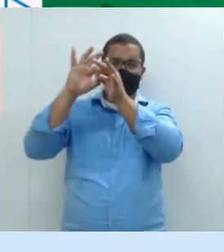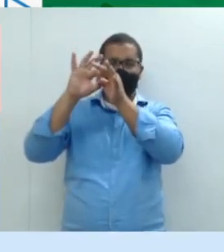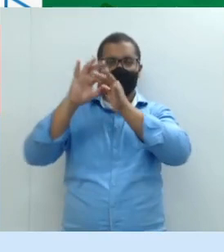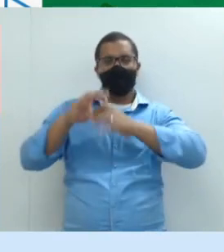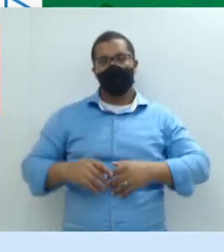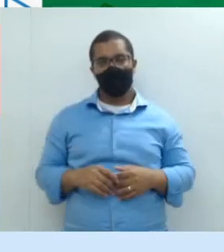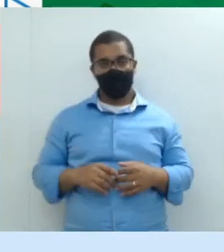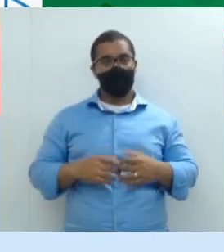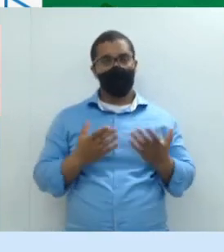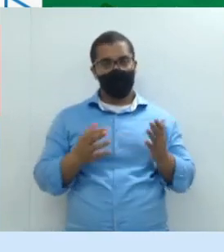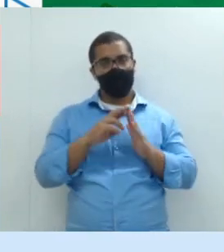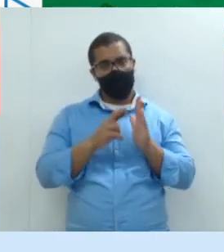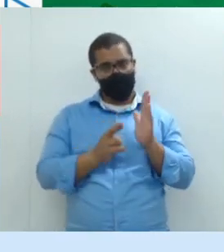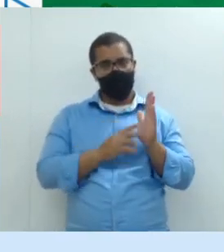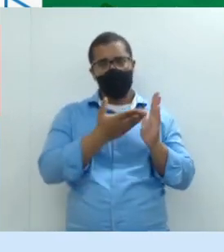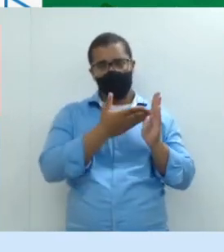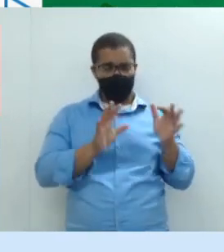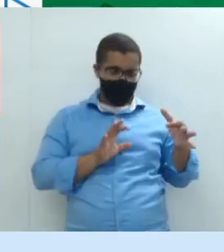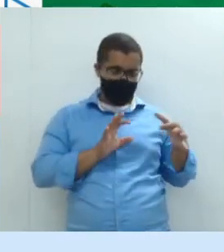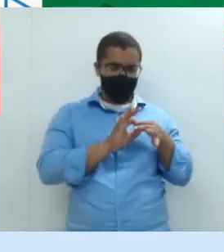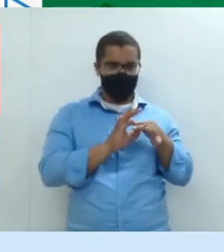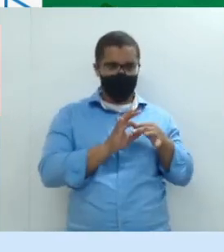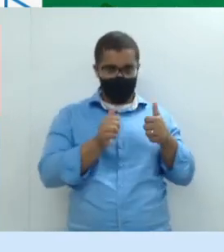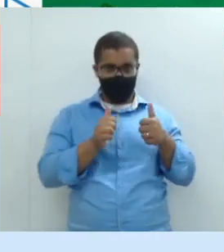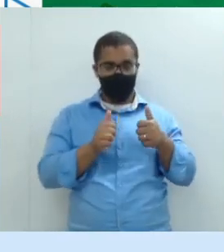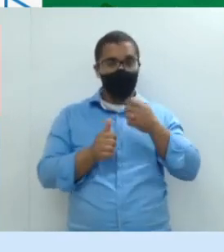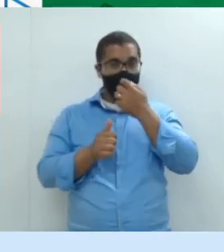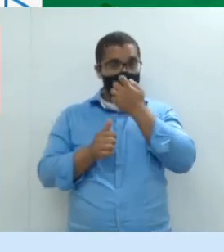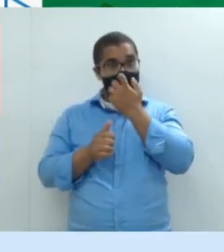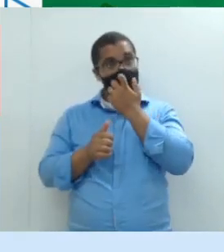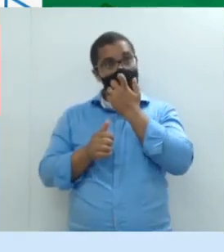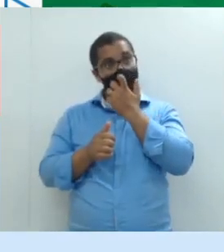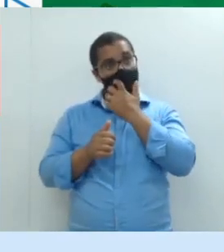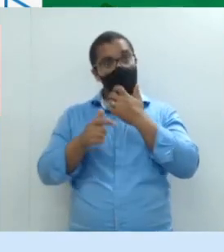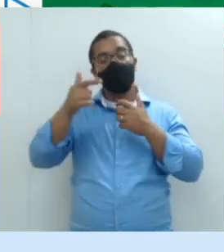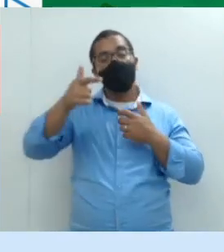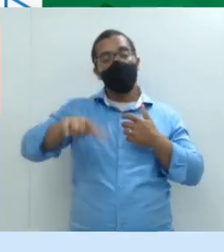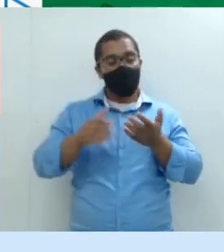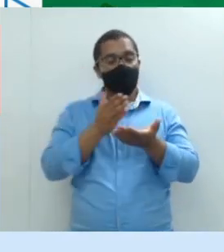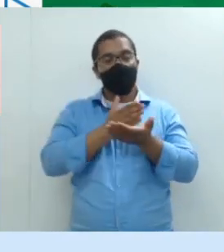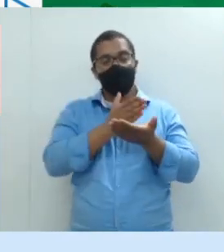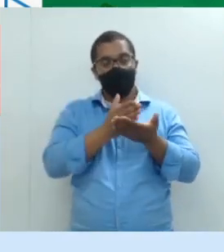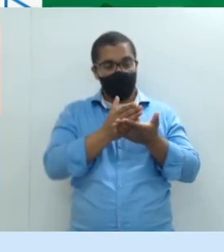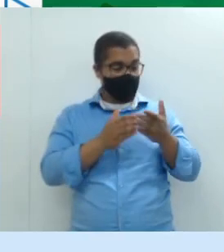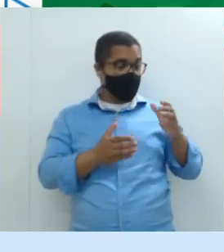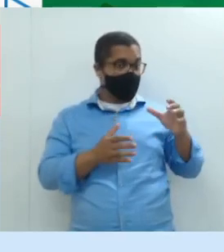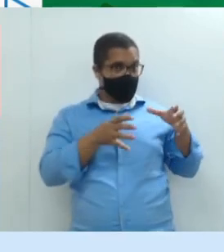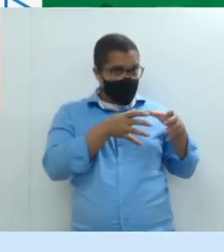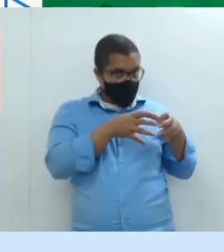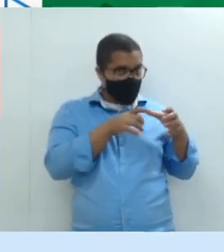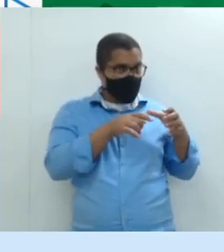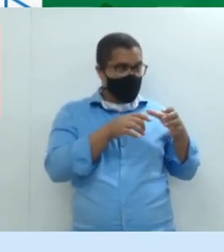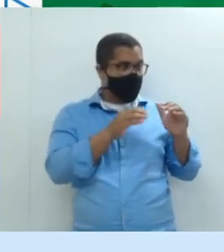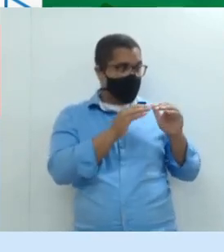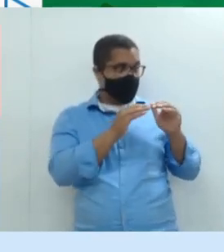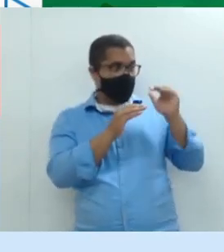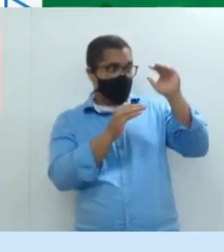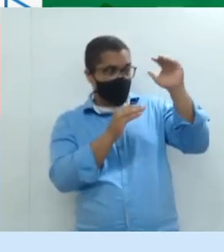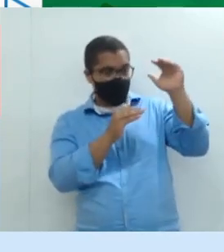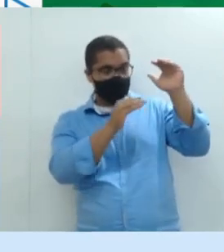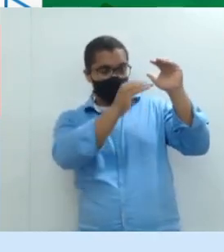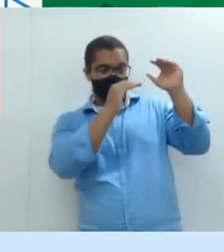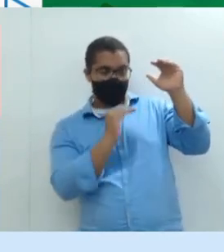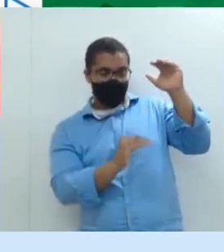dogmas ao qual eles estão vinculados. Outra subdivisão é entre alto e baixo clero, tá ok? Então